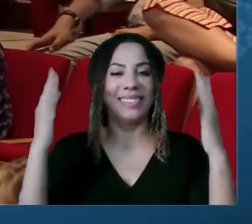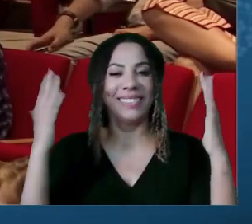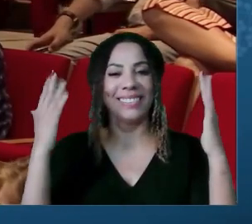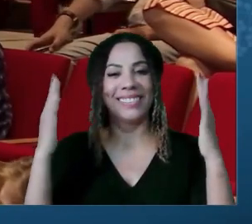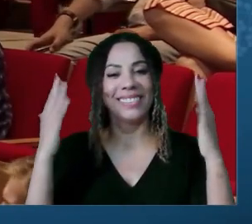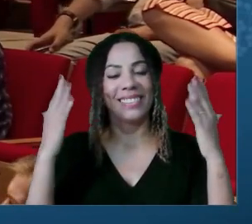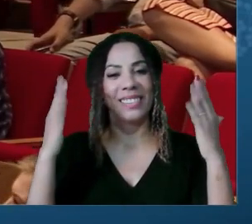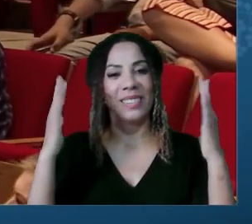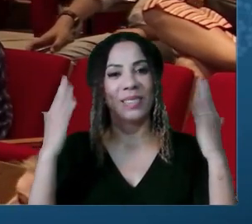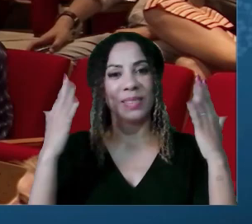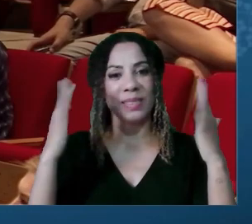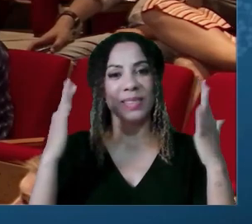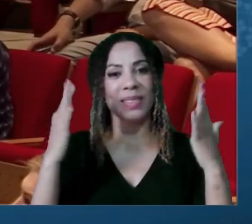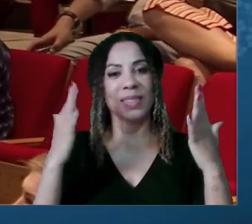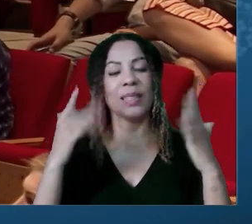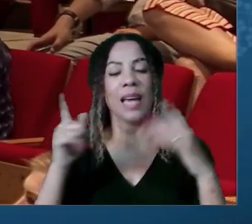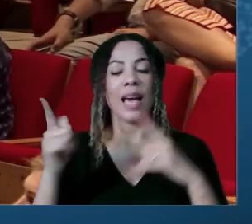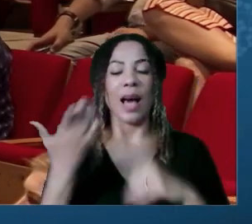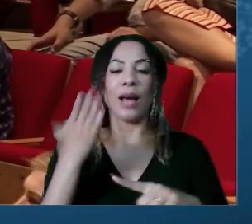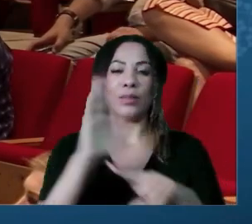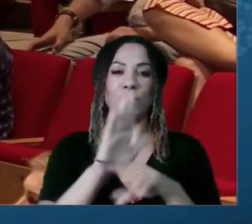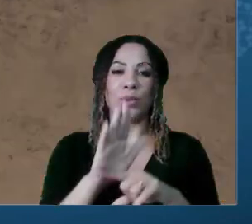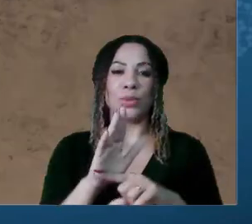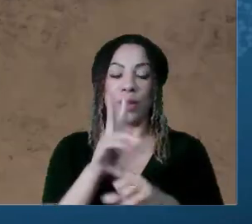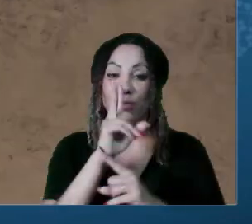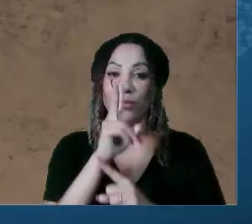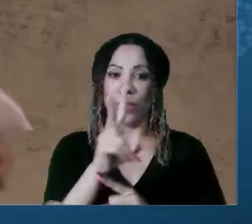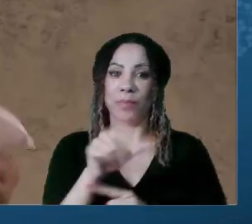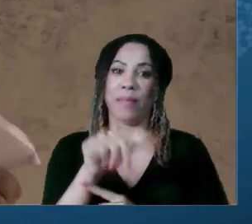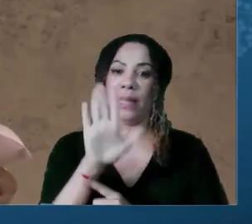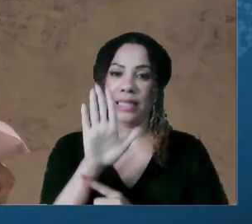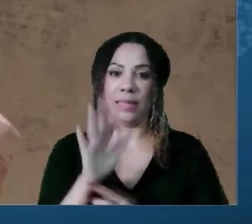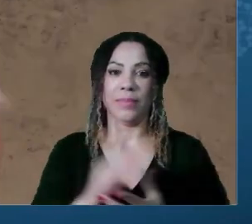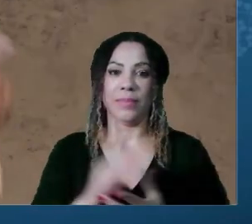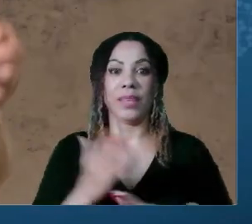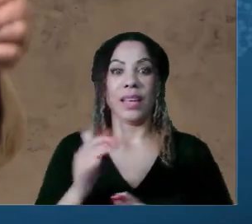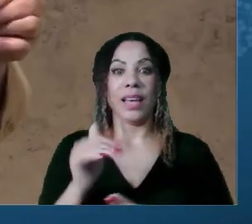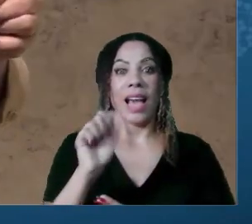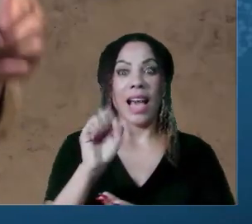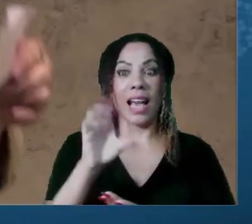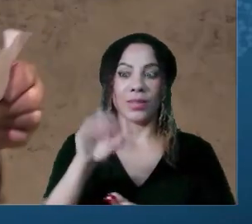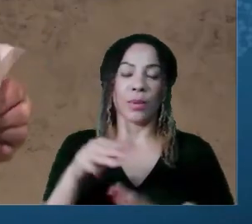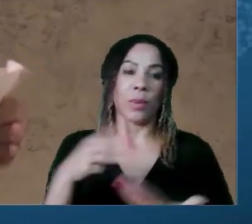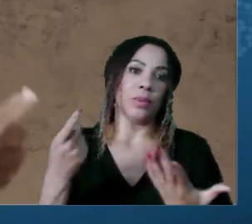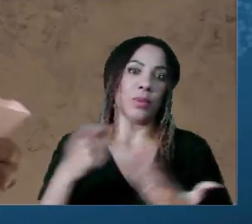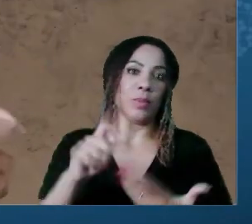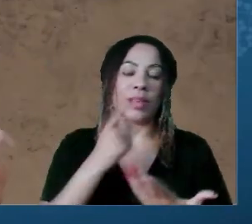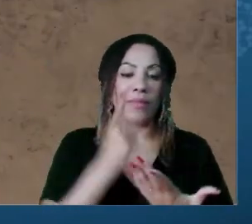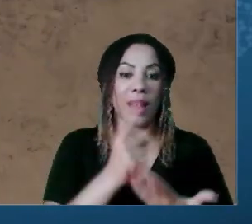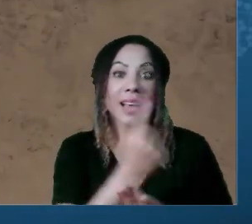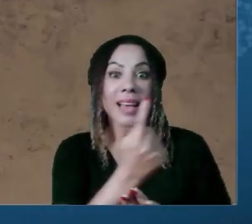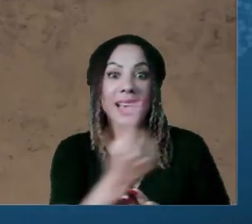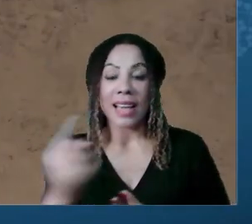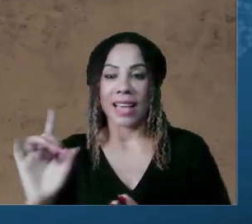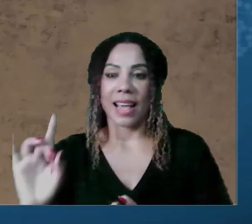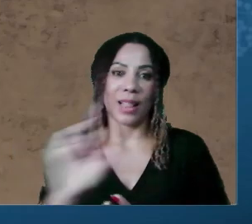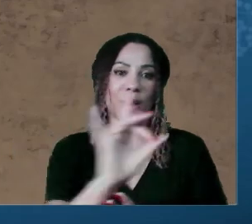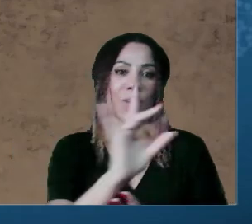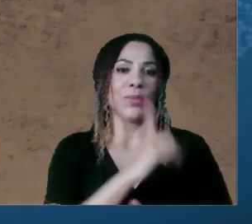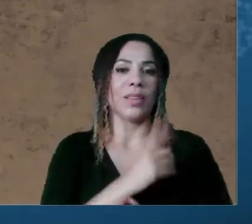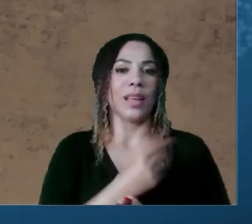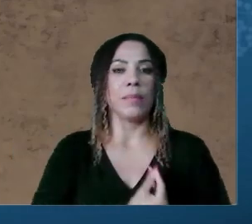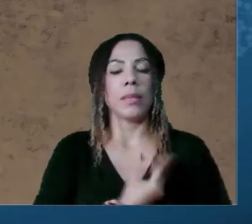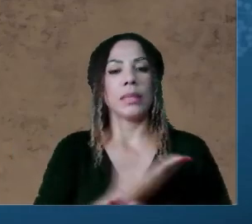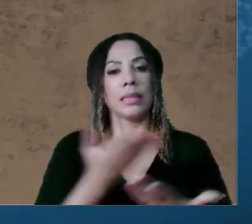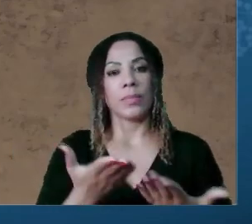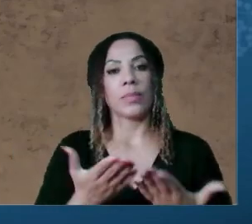e colaborou fortemente, né? Mas como não preciso dizer, cada um dela que está aqui, né? É